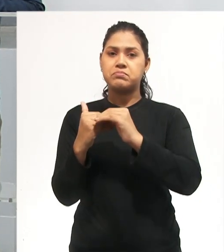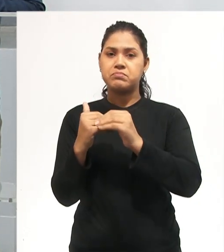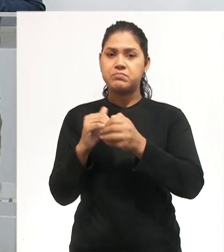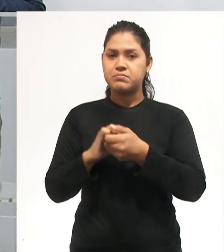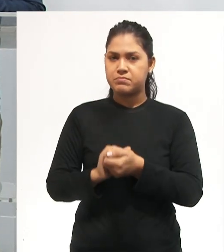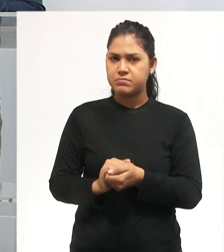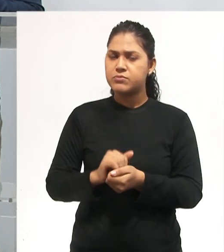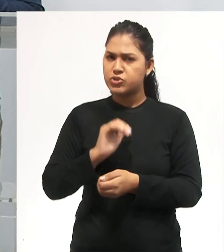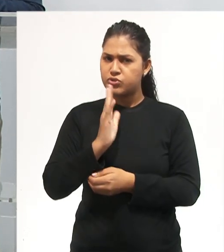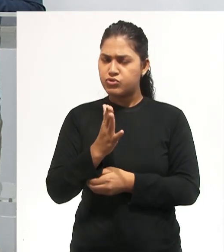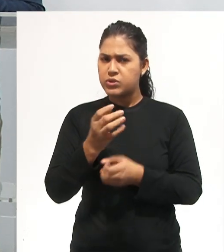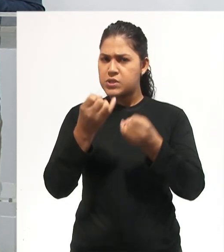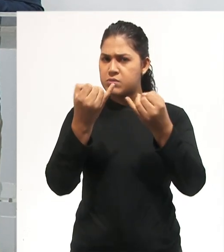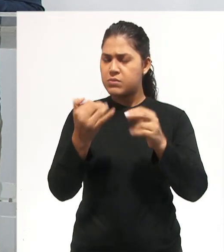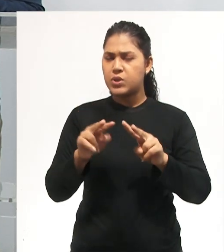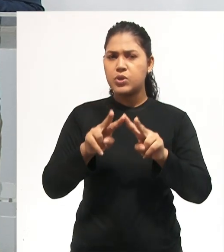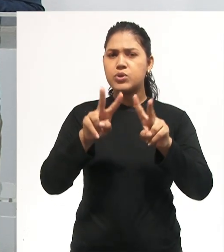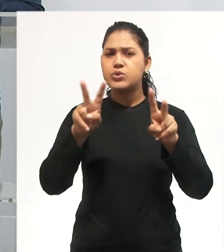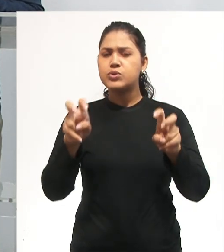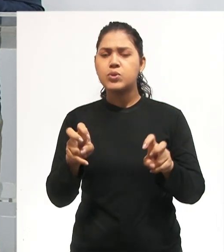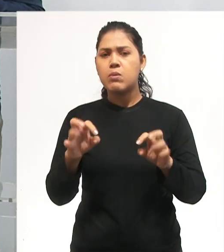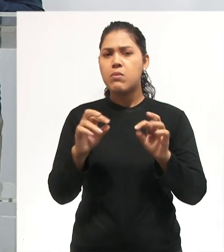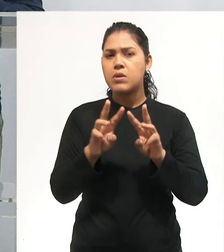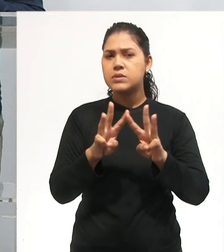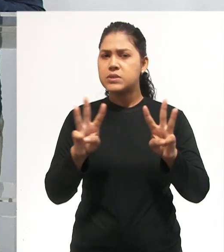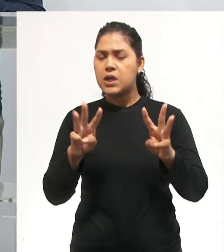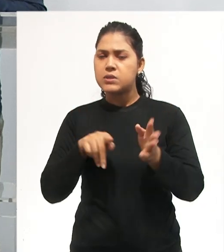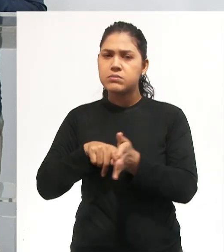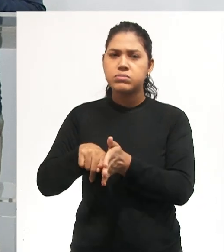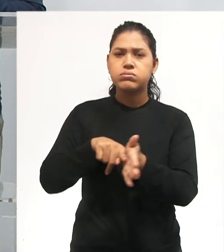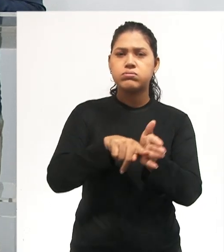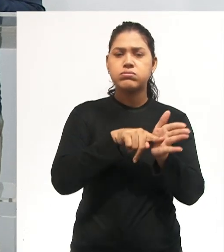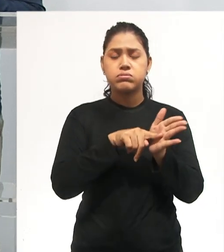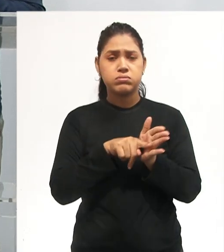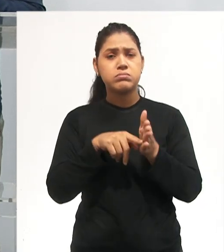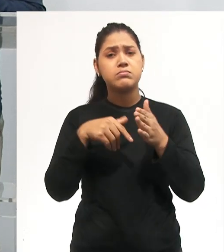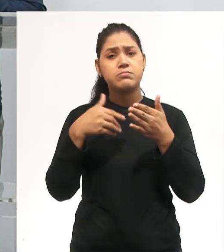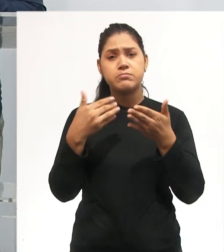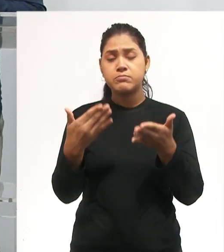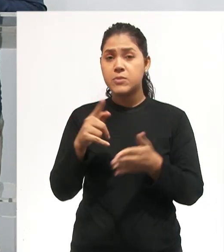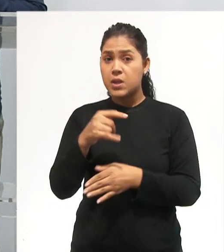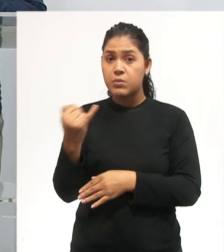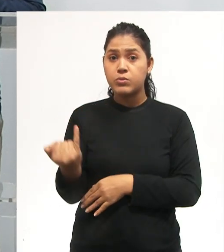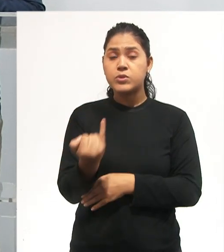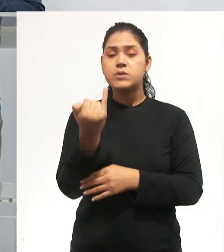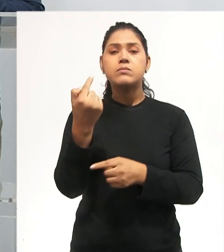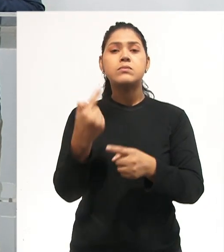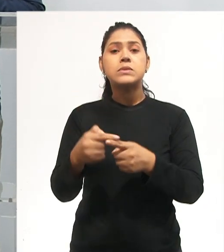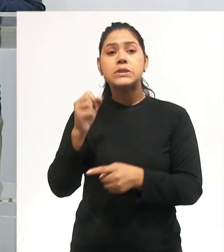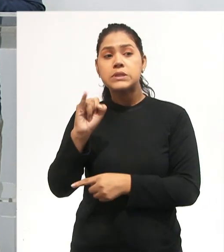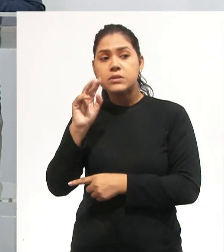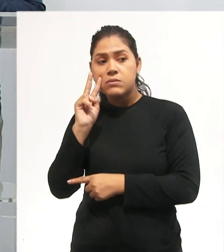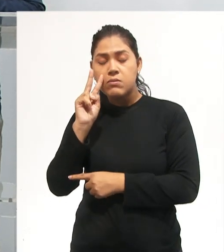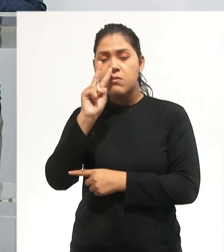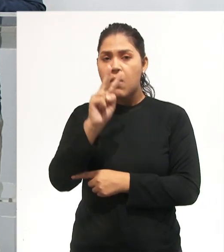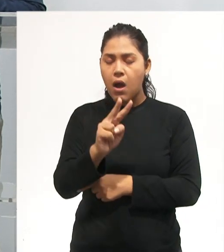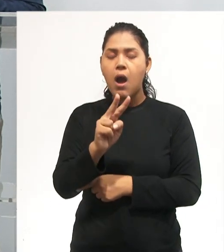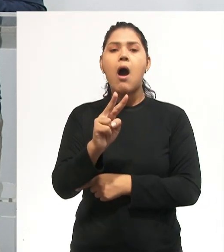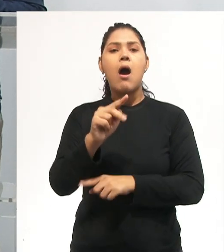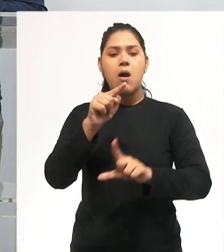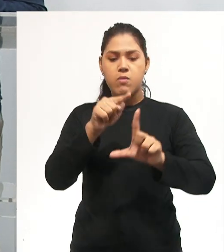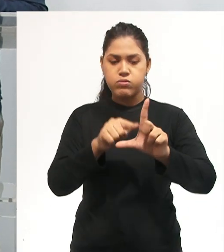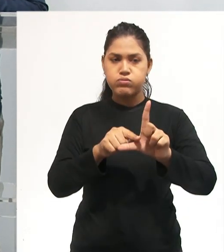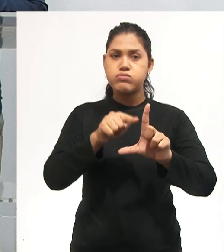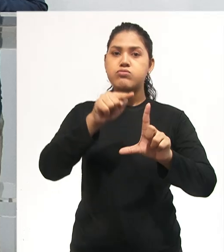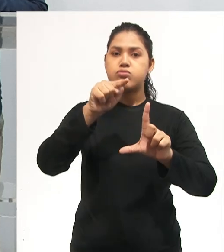Global Innovation Index e é um termômetro extremamente importante, porque se você olhar lá, na composição do índice,